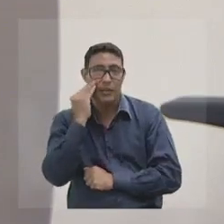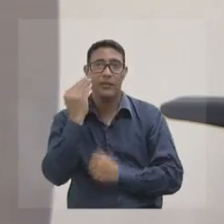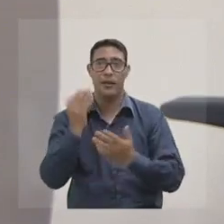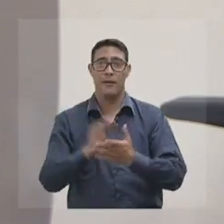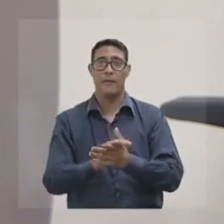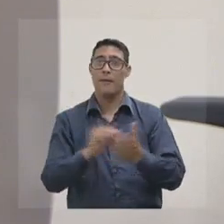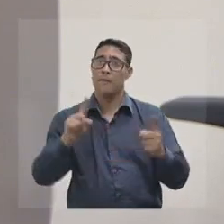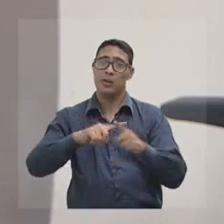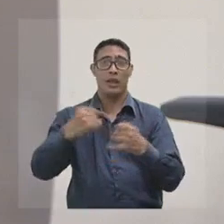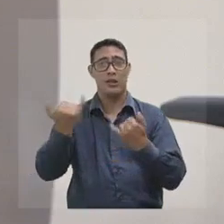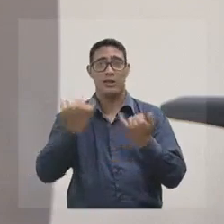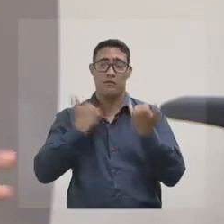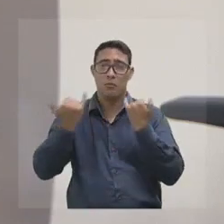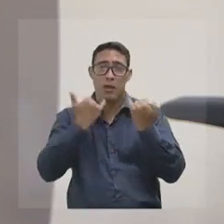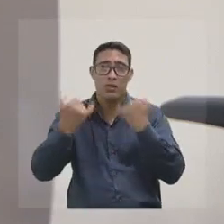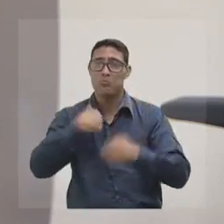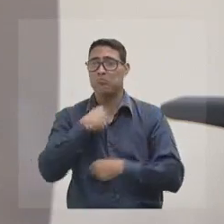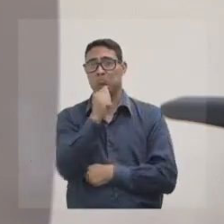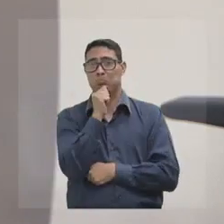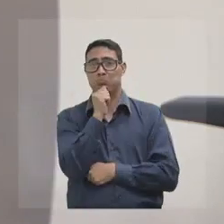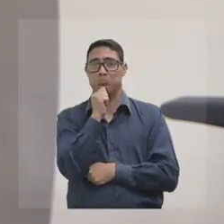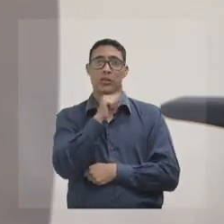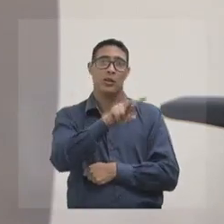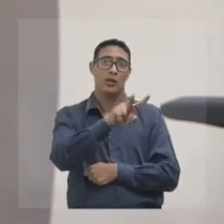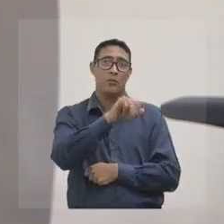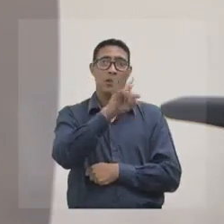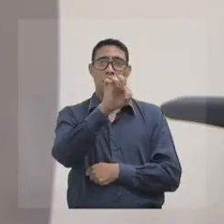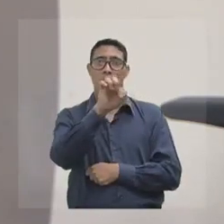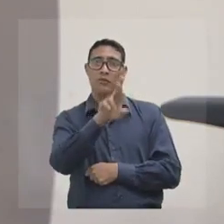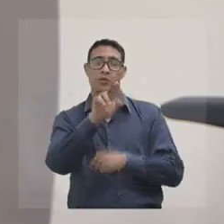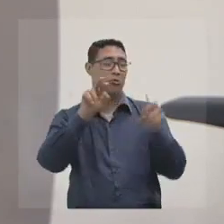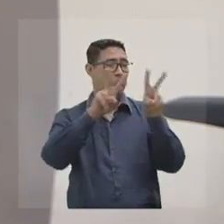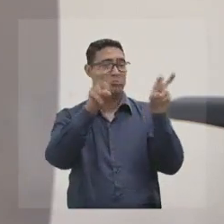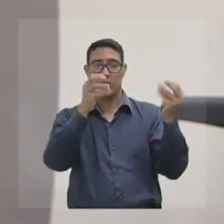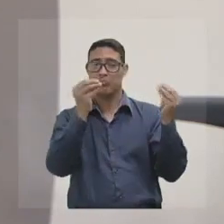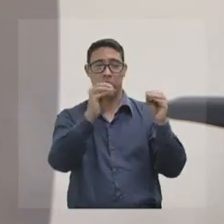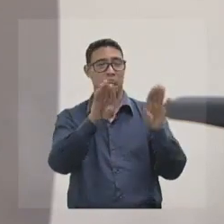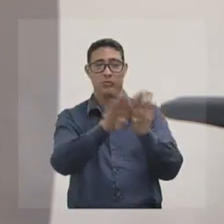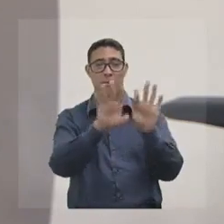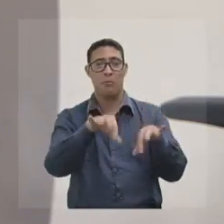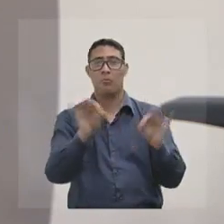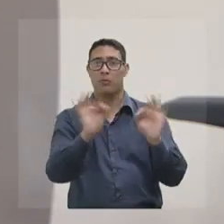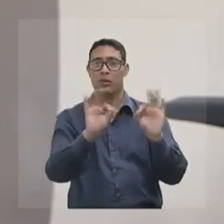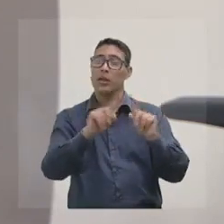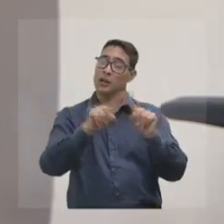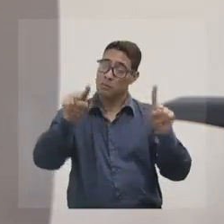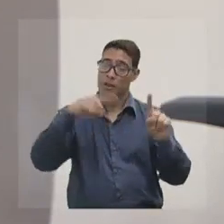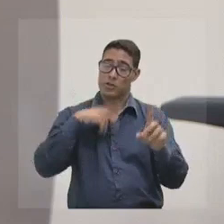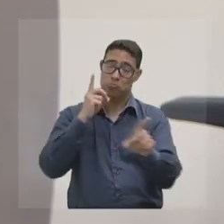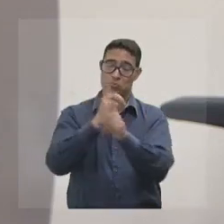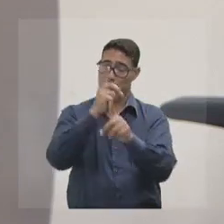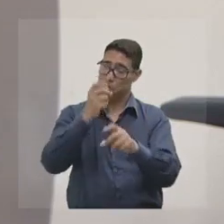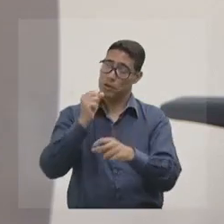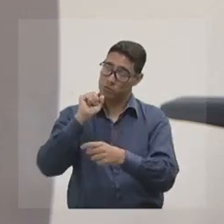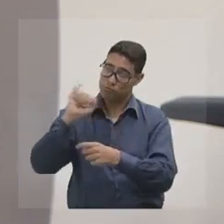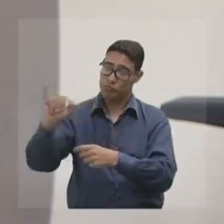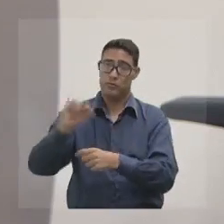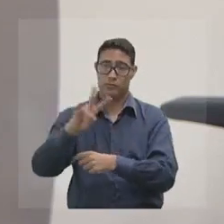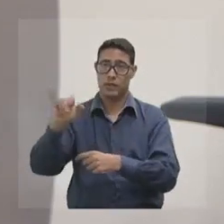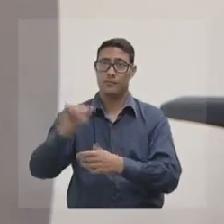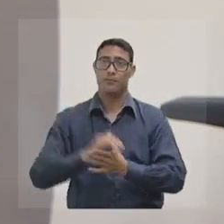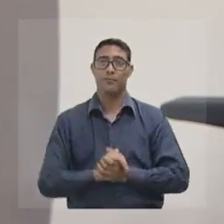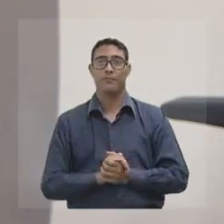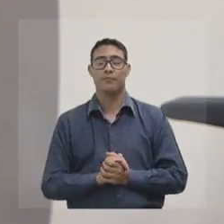a mim não chegou essa informação e nem ao Vitor de algum tema específico mas a gente levanta e te passa essa informação na sequência